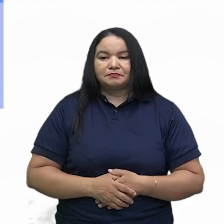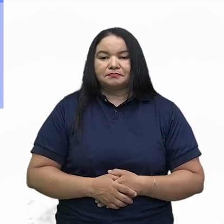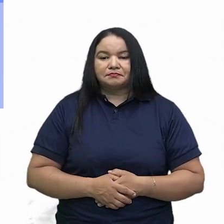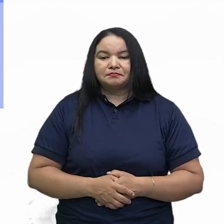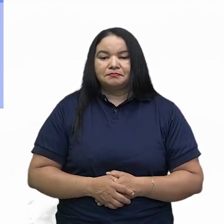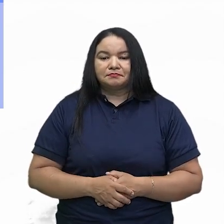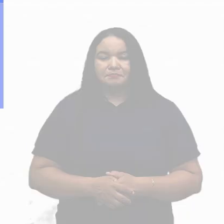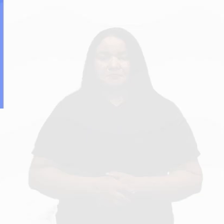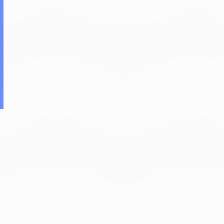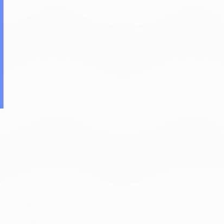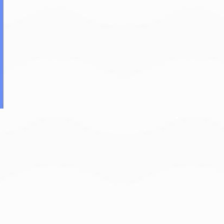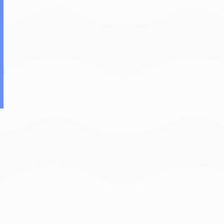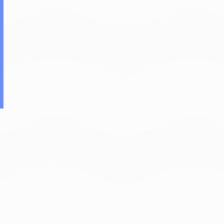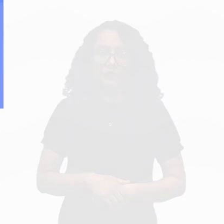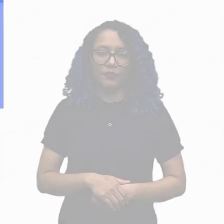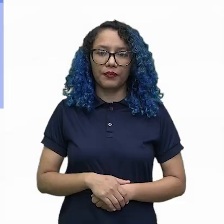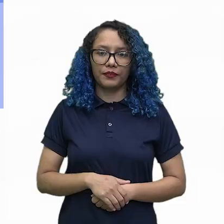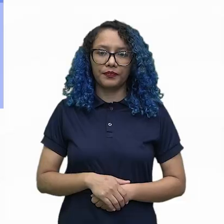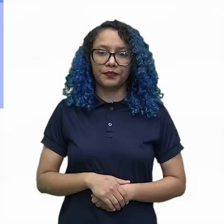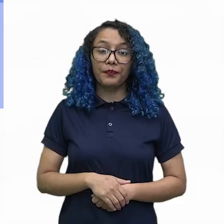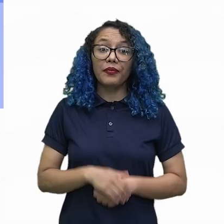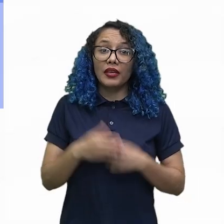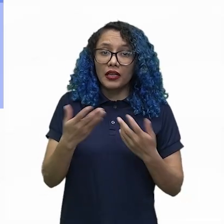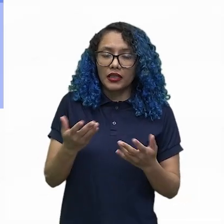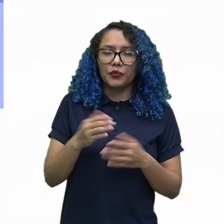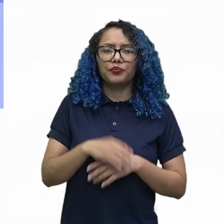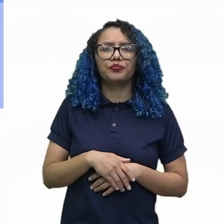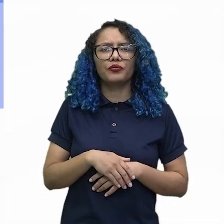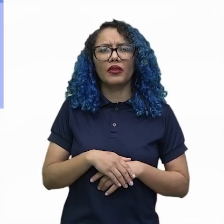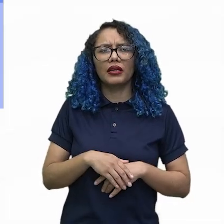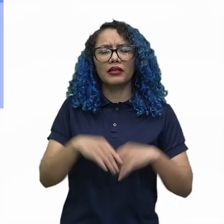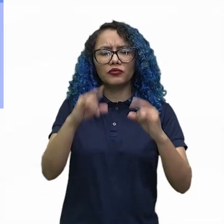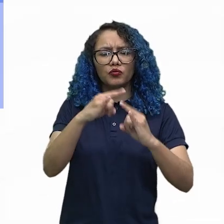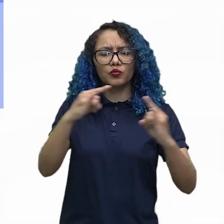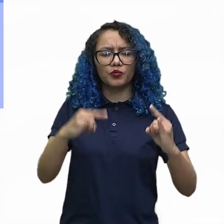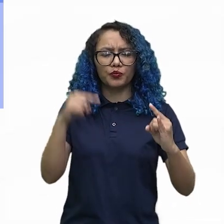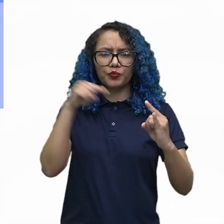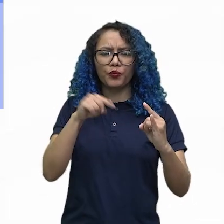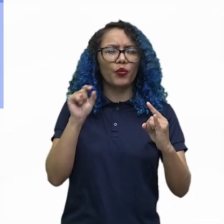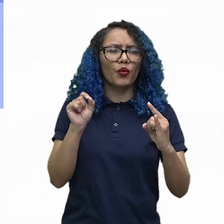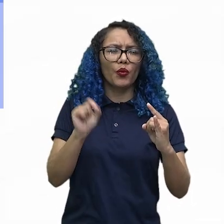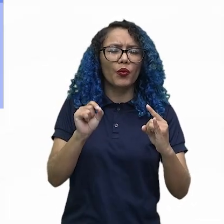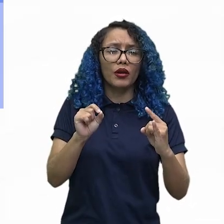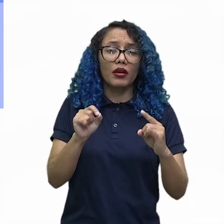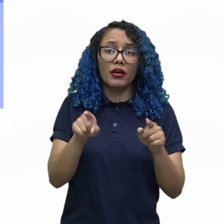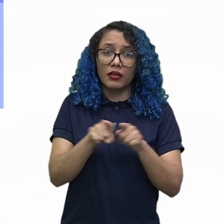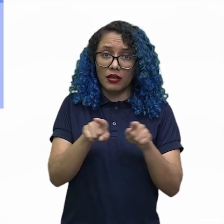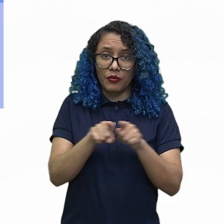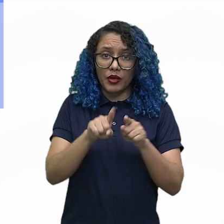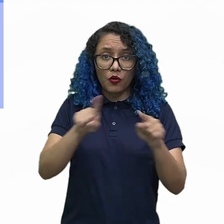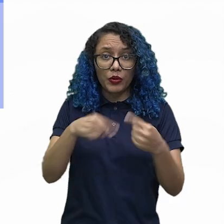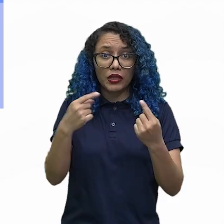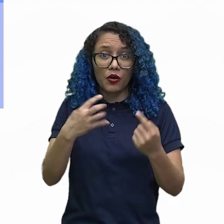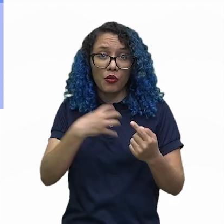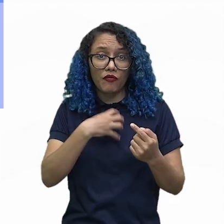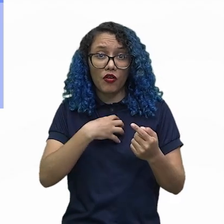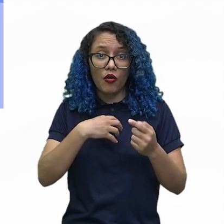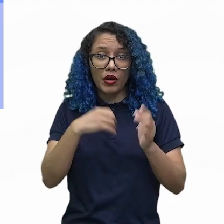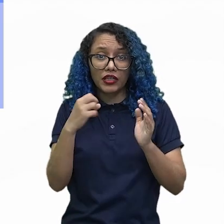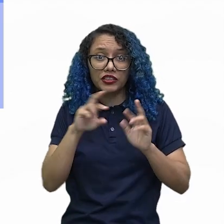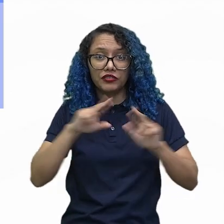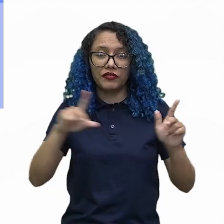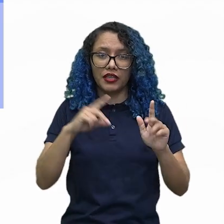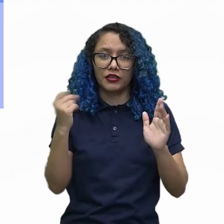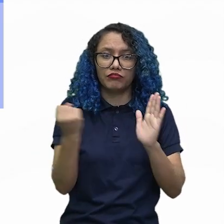gente consegue observar que quando falamos de circo, estamos falando também de uma forma diferente de patrimônio,